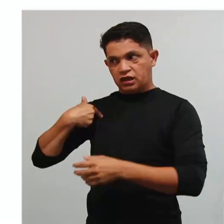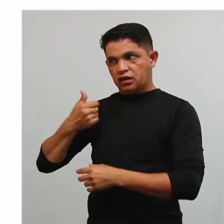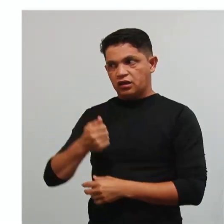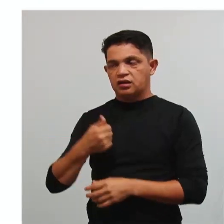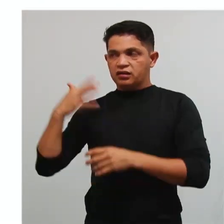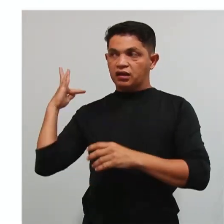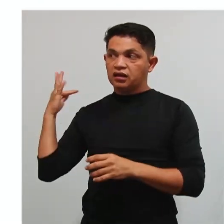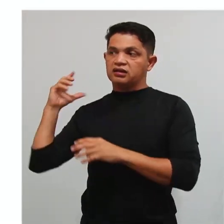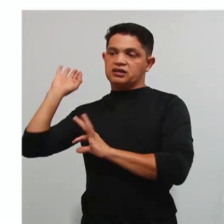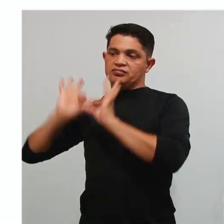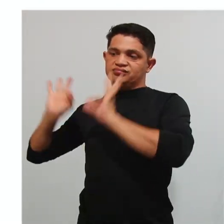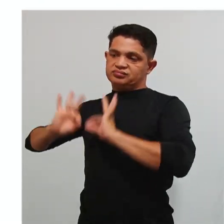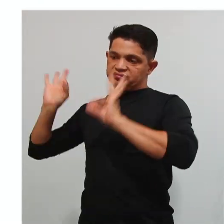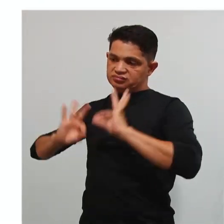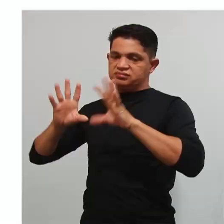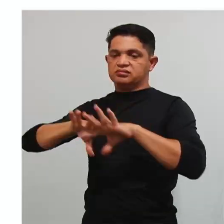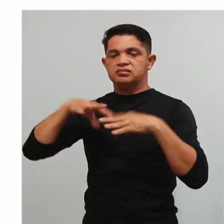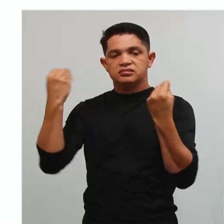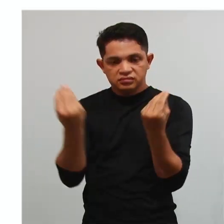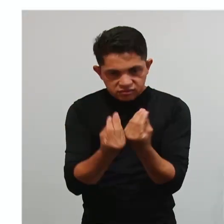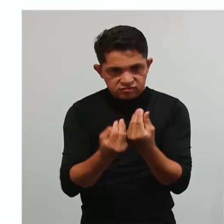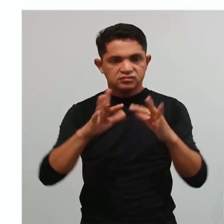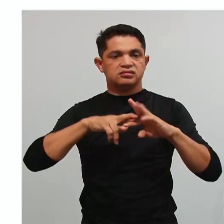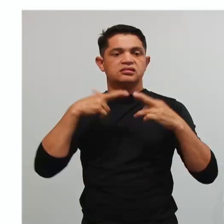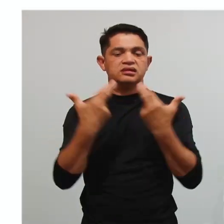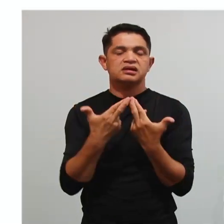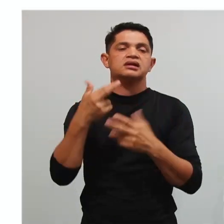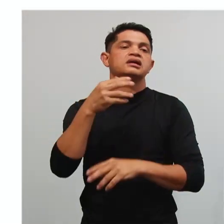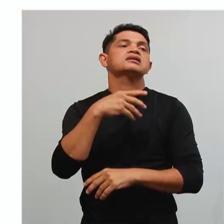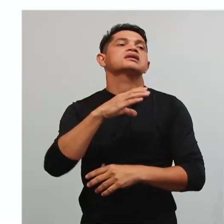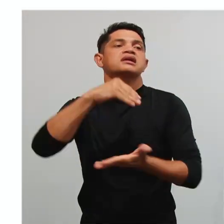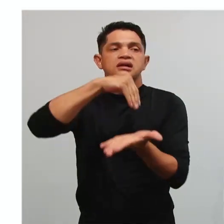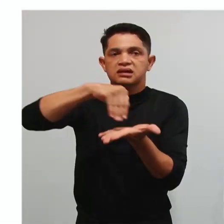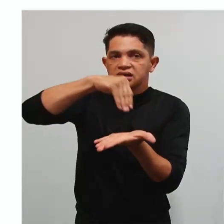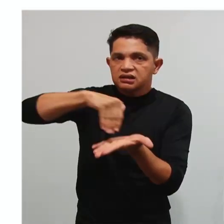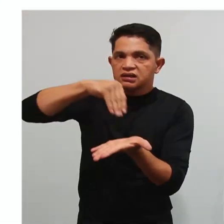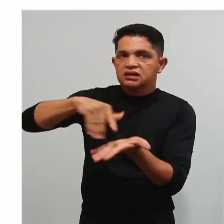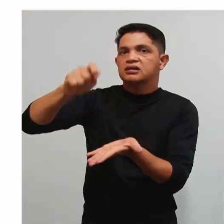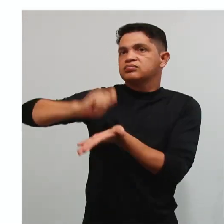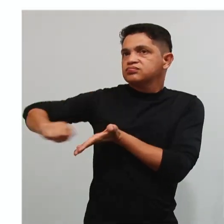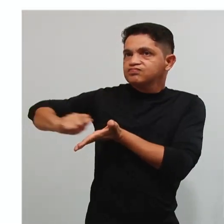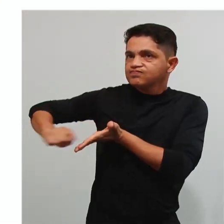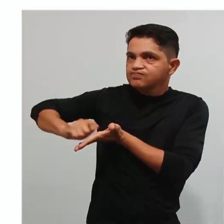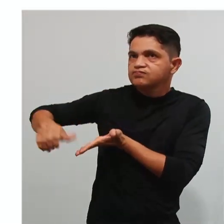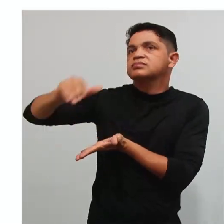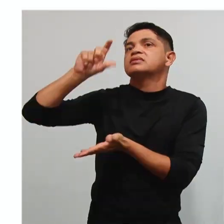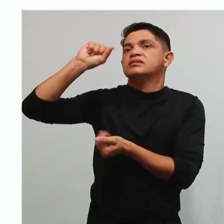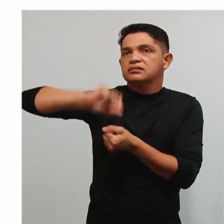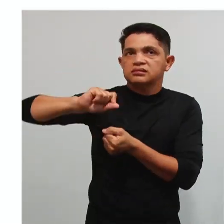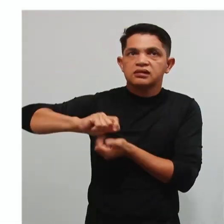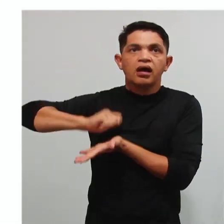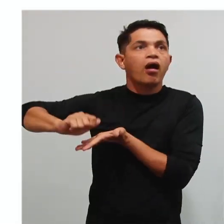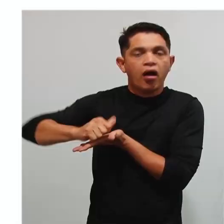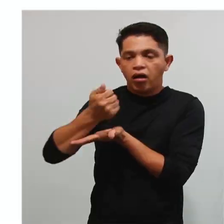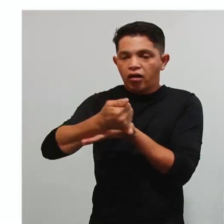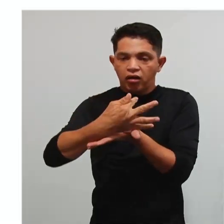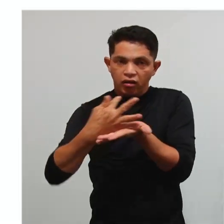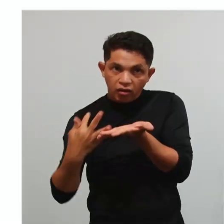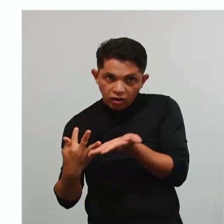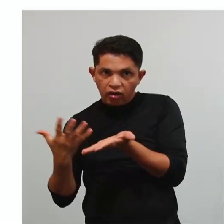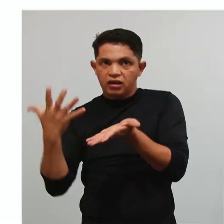comandando mesmo a reunião. E o secretário é aquela pessoa que vai escrever a ata,